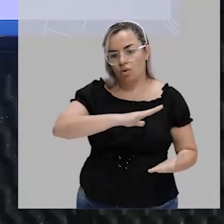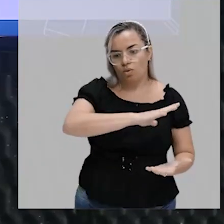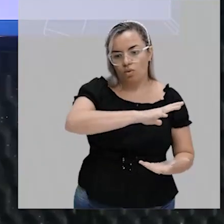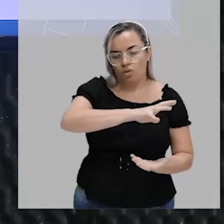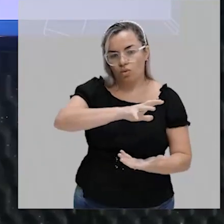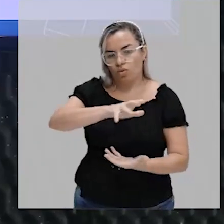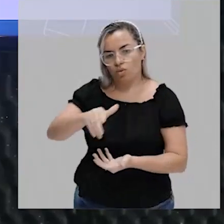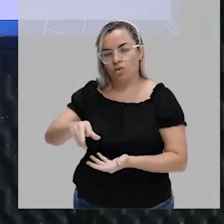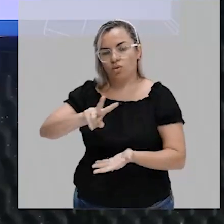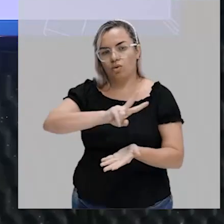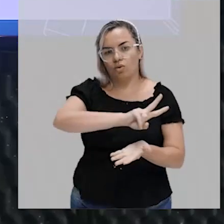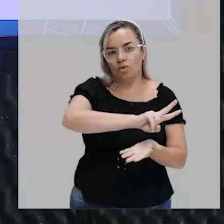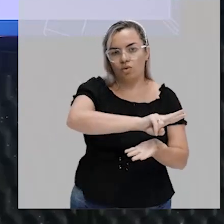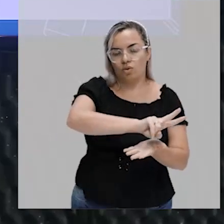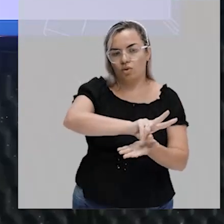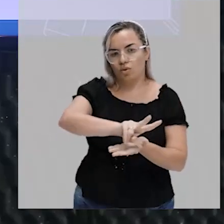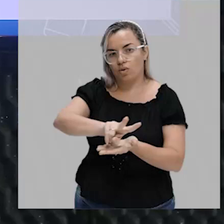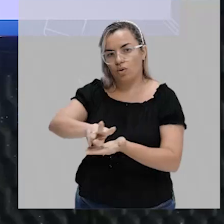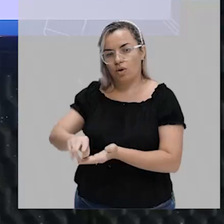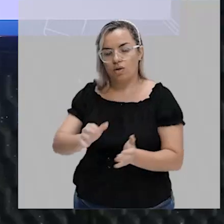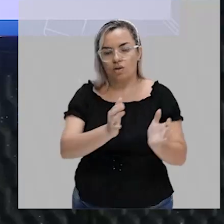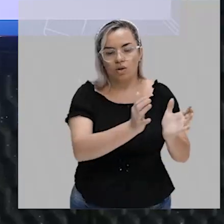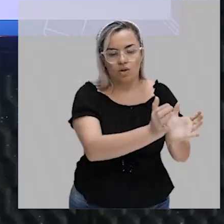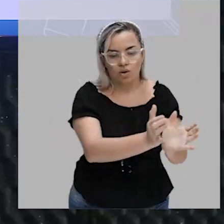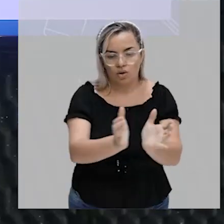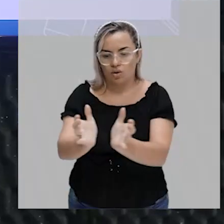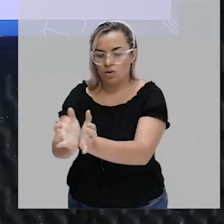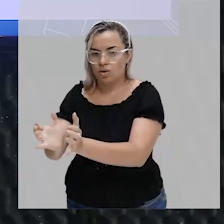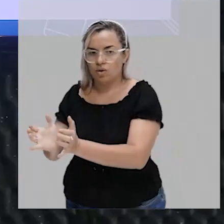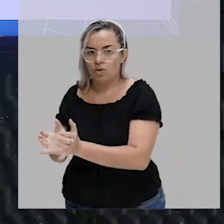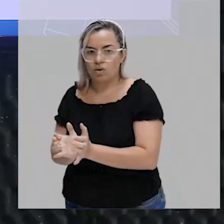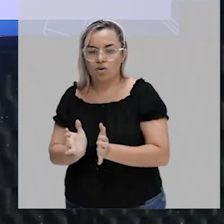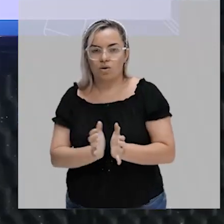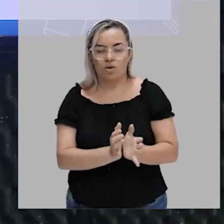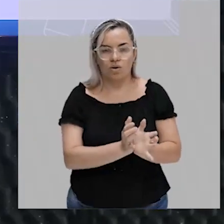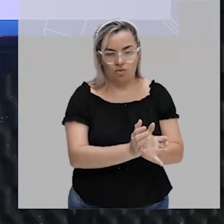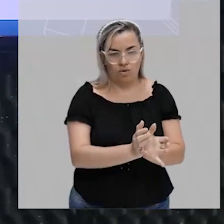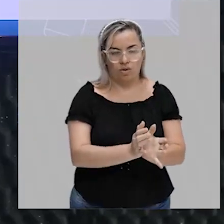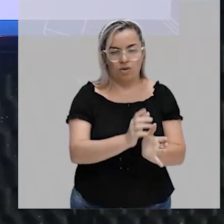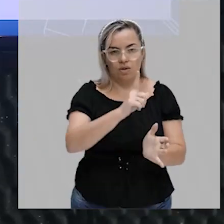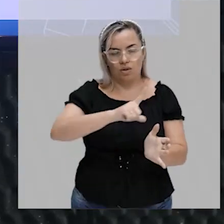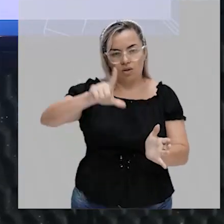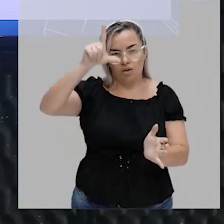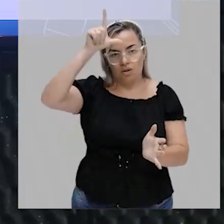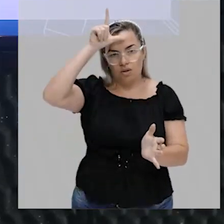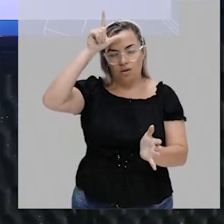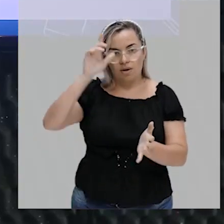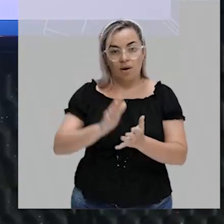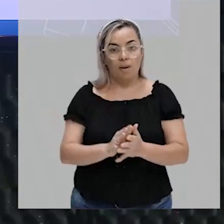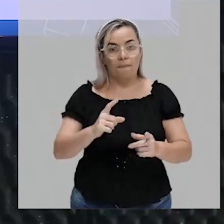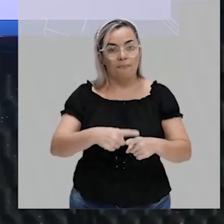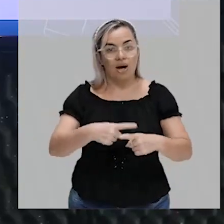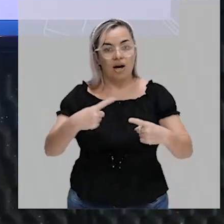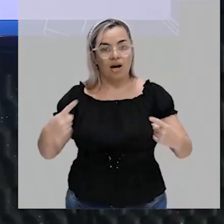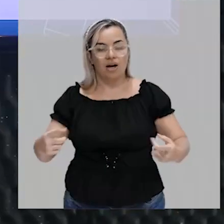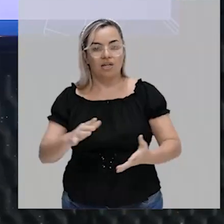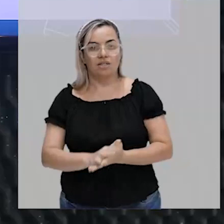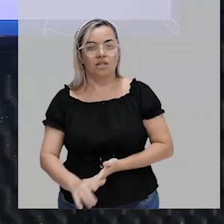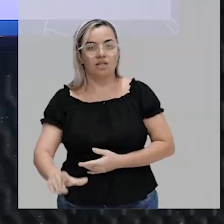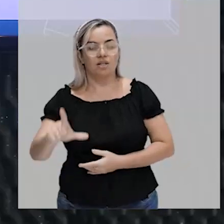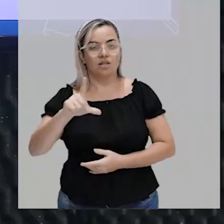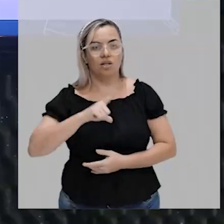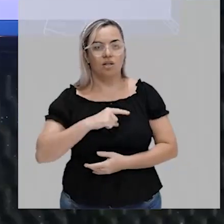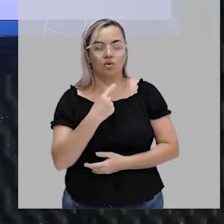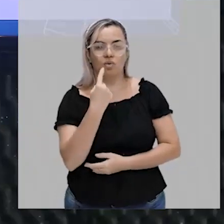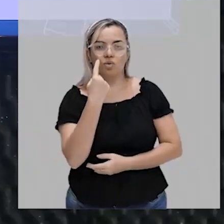quê? Multipolar, como eu te expliquei, existem várias lideranças, mas existe um poder central